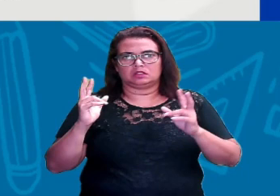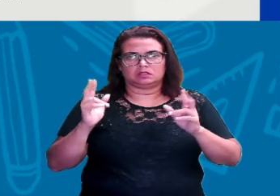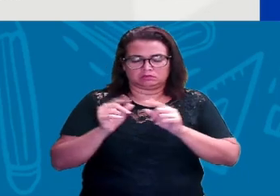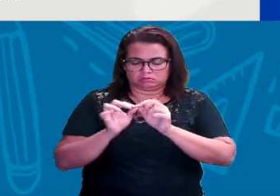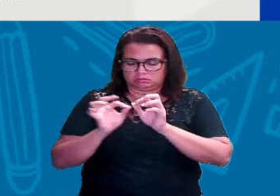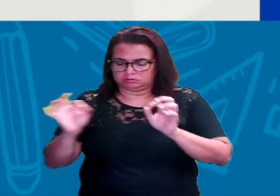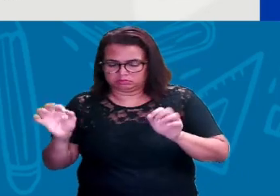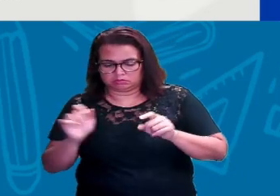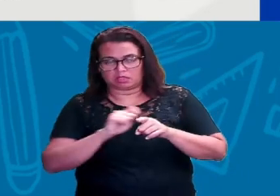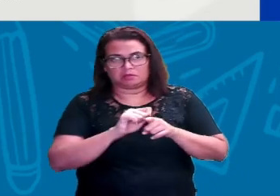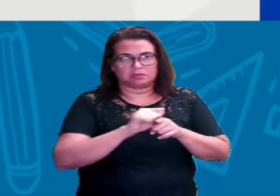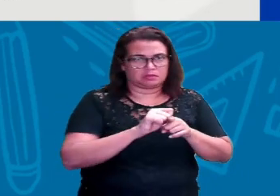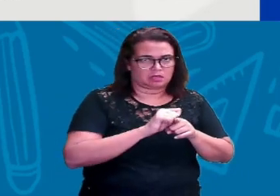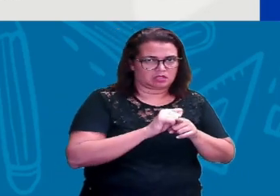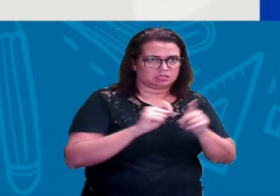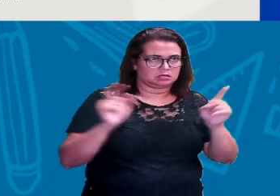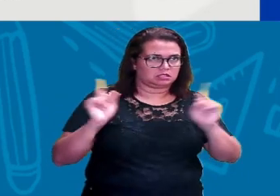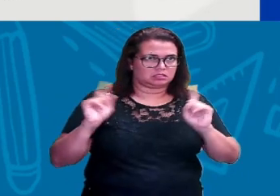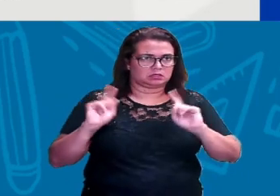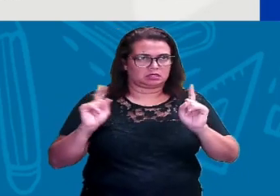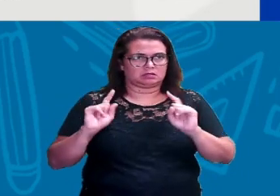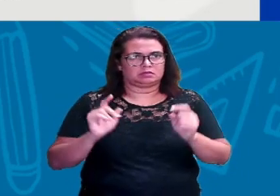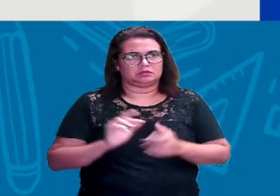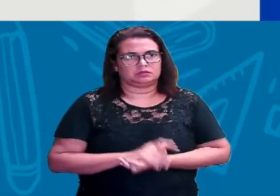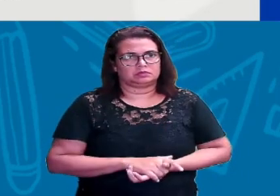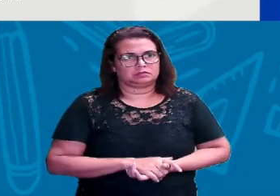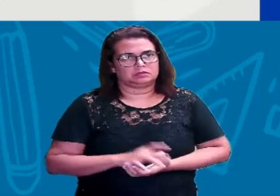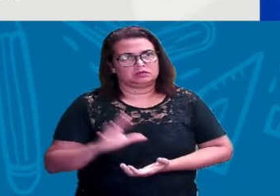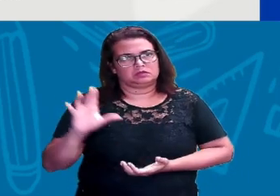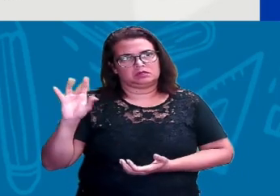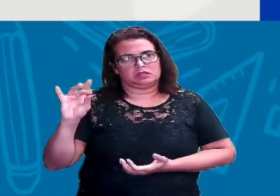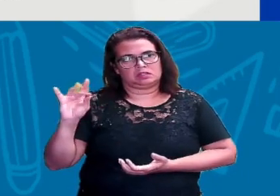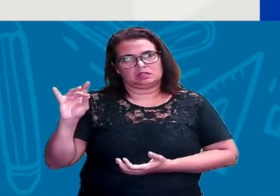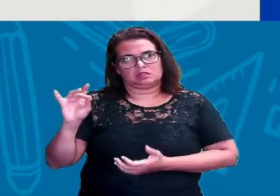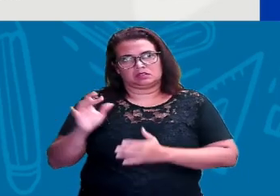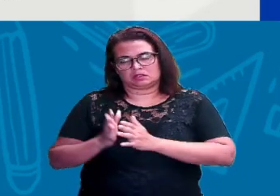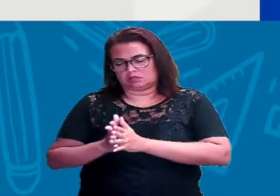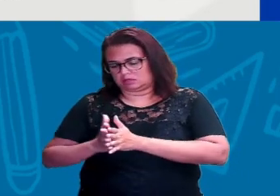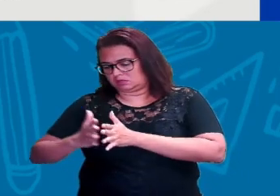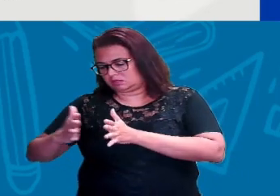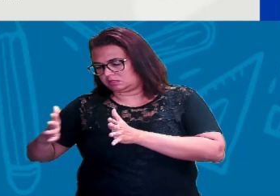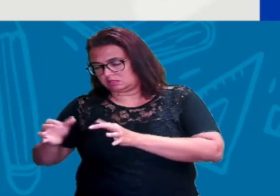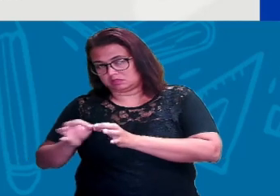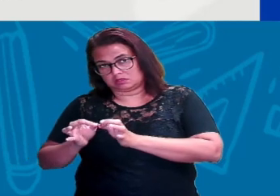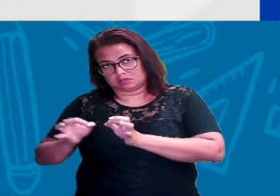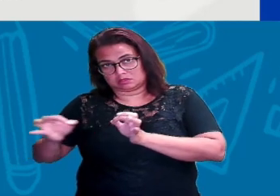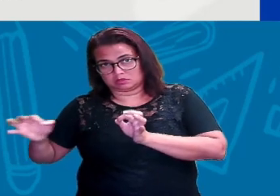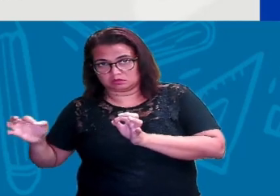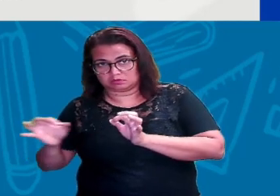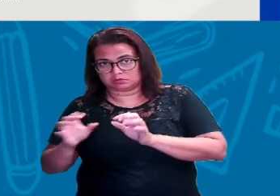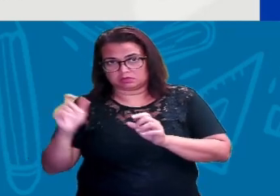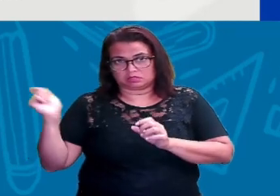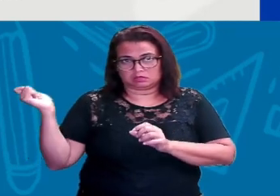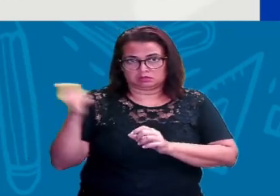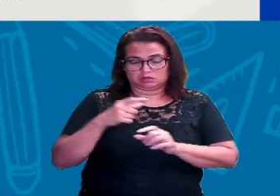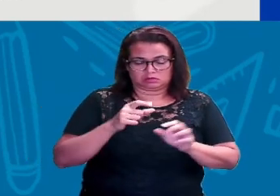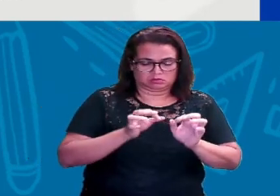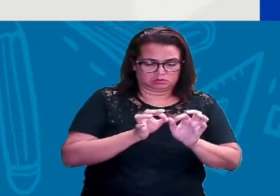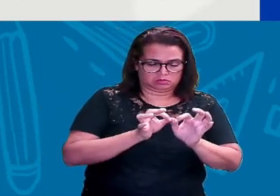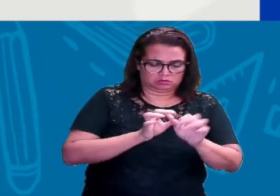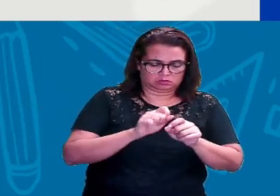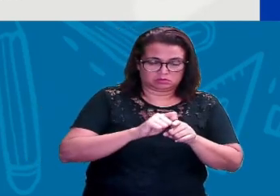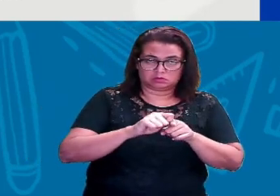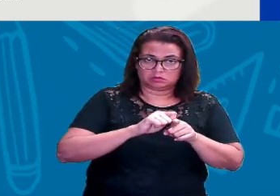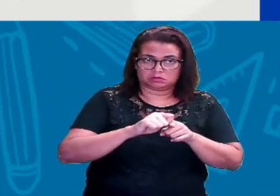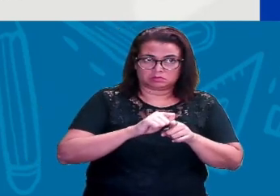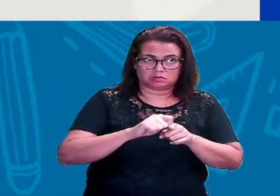cola ela é maior do que a borracha. Então, a cola é mais comprida que a borracha. Tá? Então, a medida